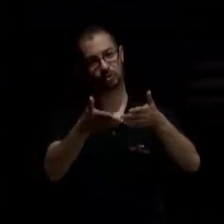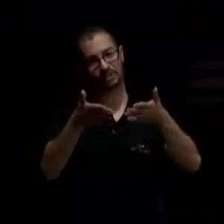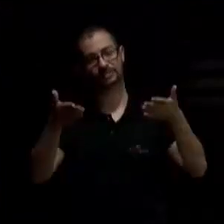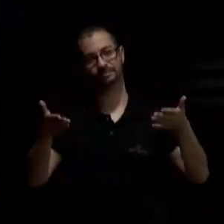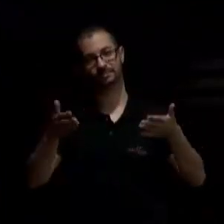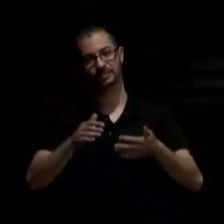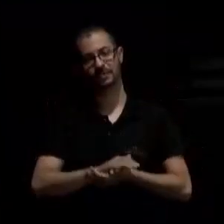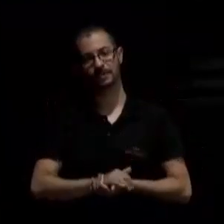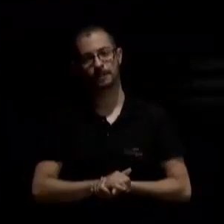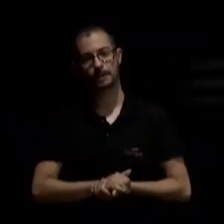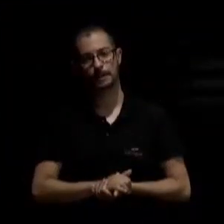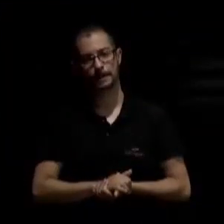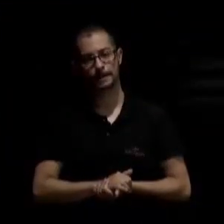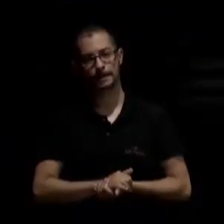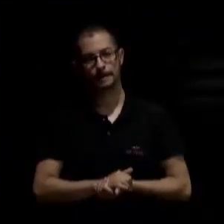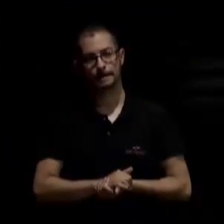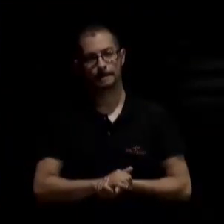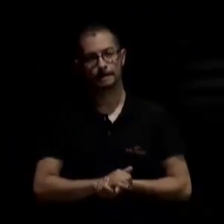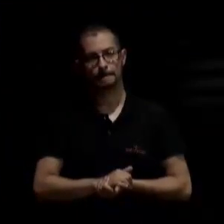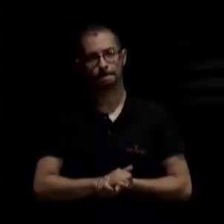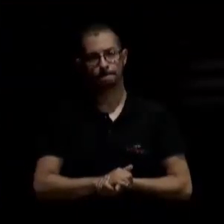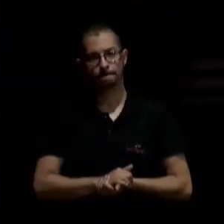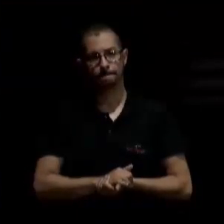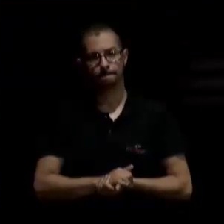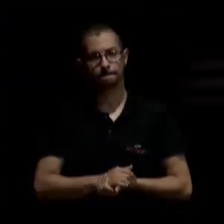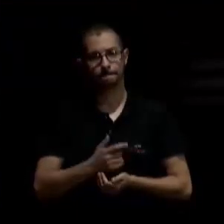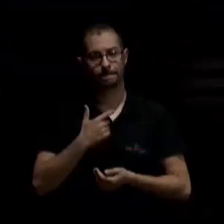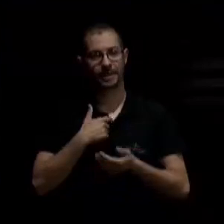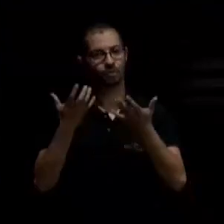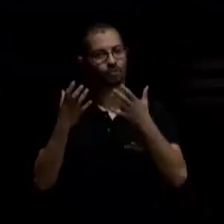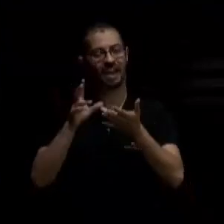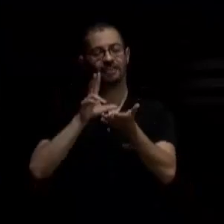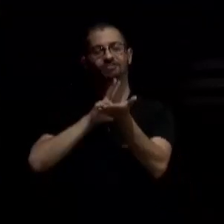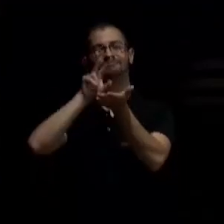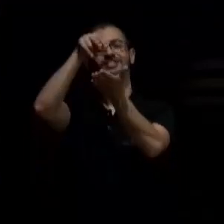Faz com isso comigo. Eu não quero chegar lá na sua casa